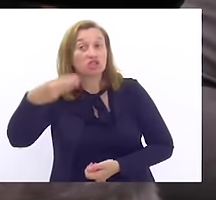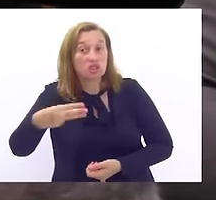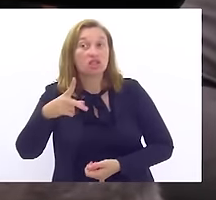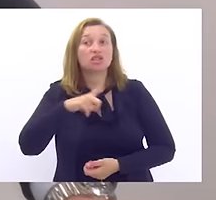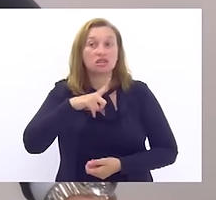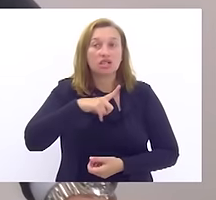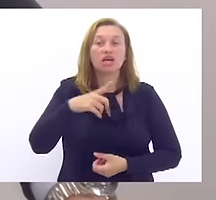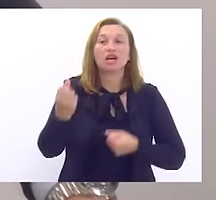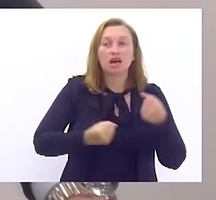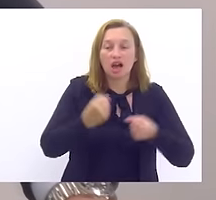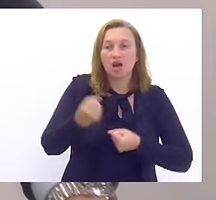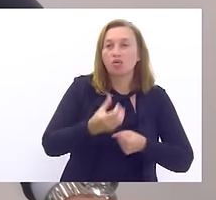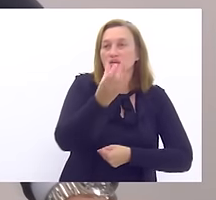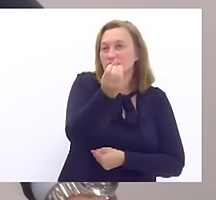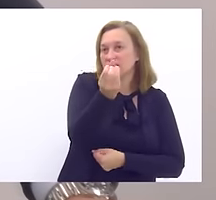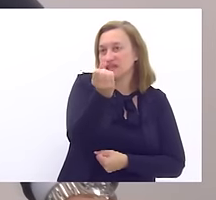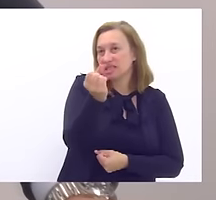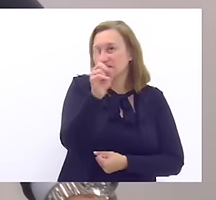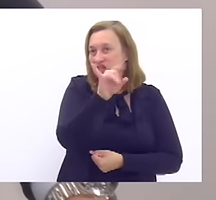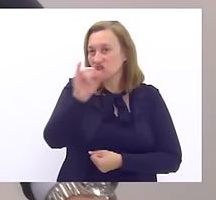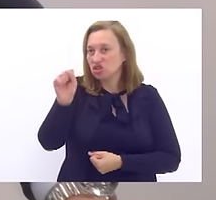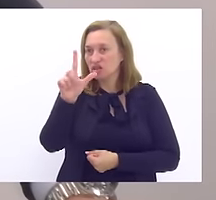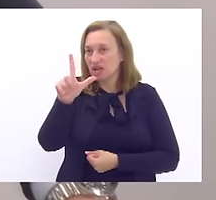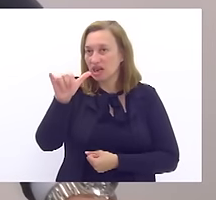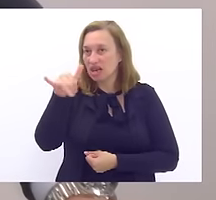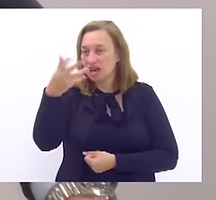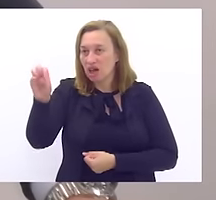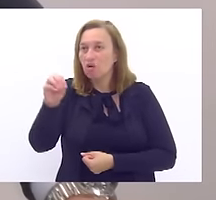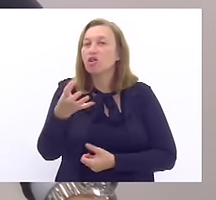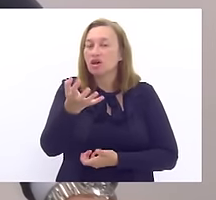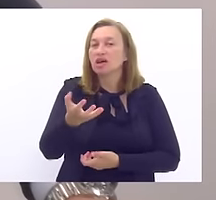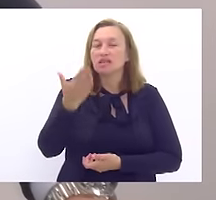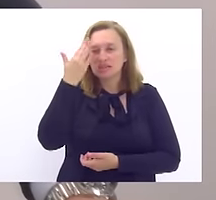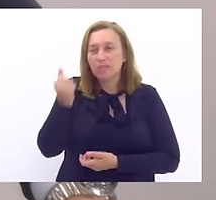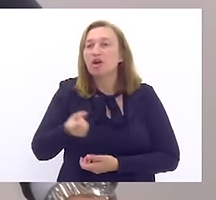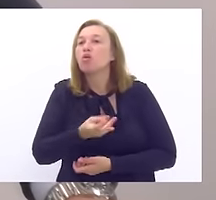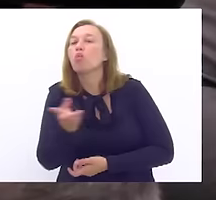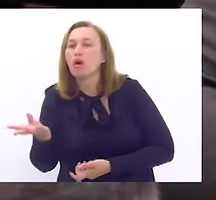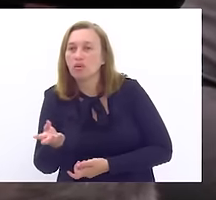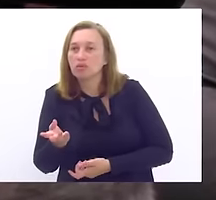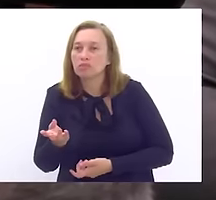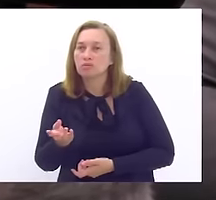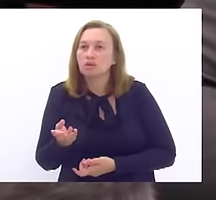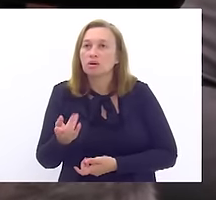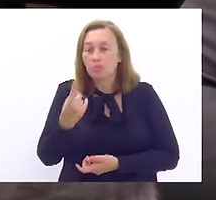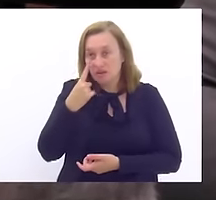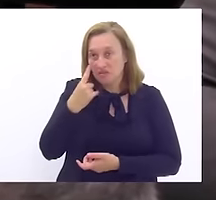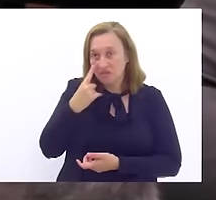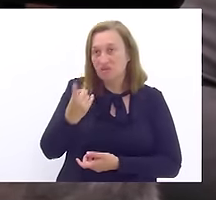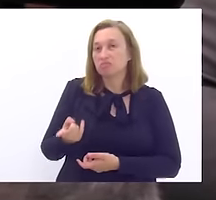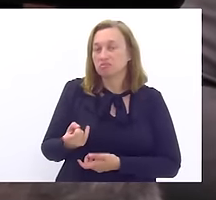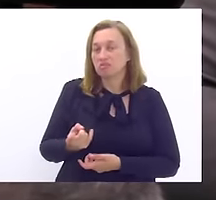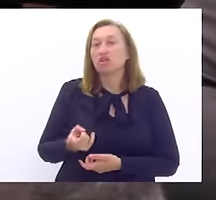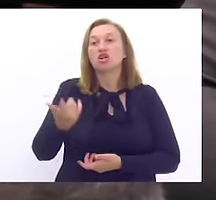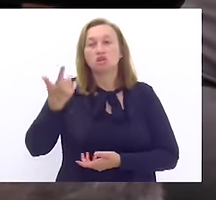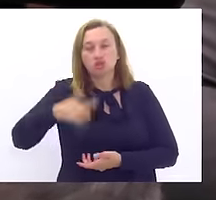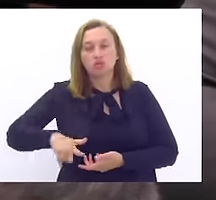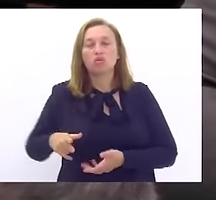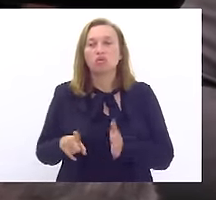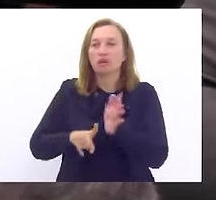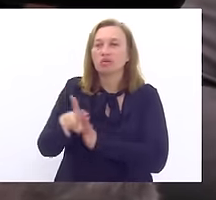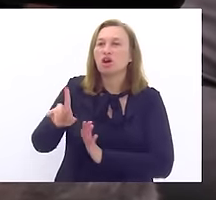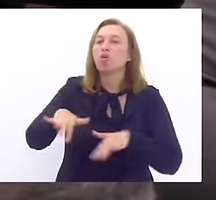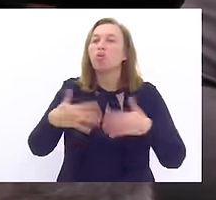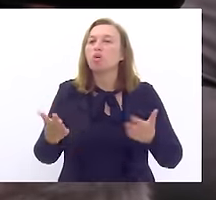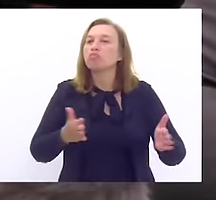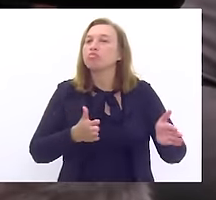que em 60 dias vão leilão eu gostaria de saber quais são esses veículos para aferir porque Qual